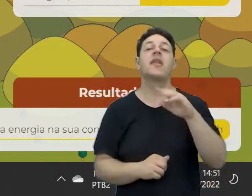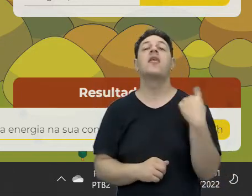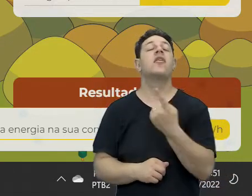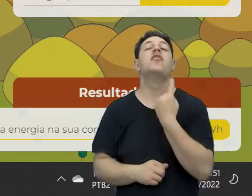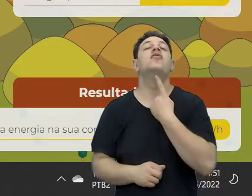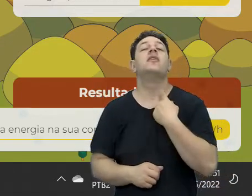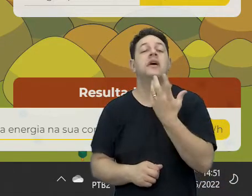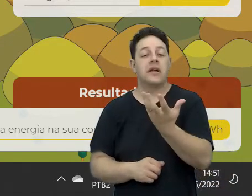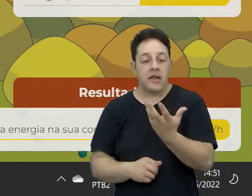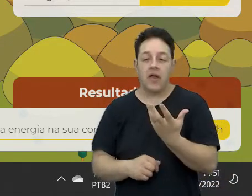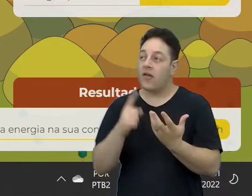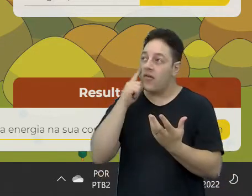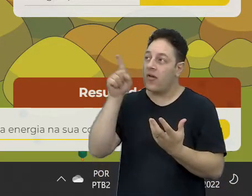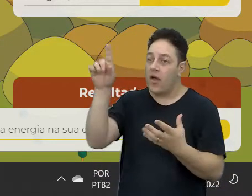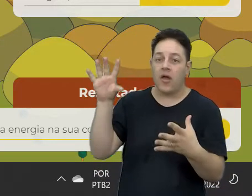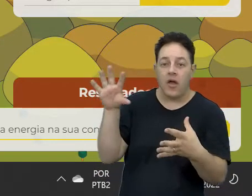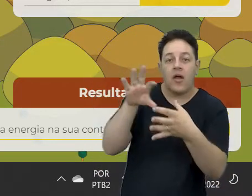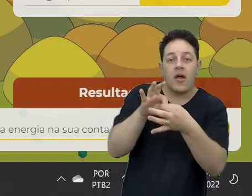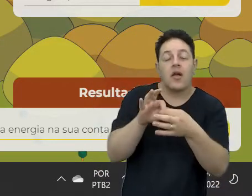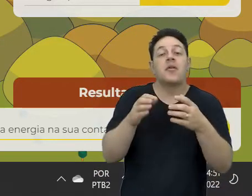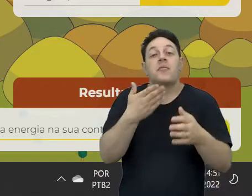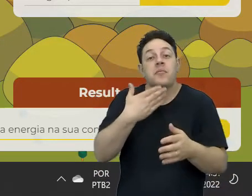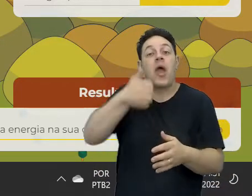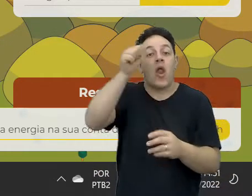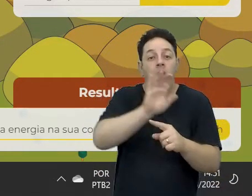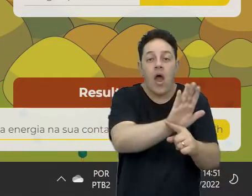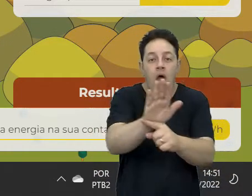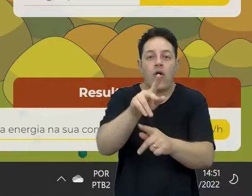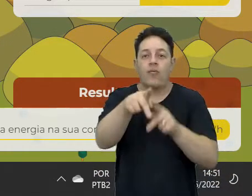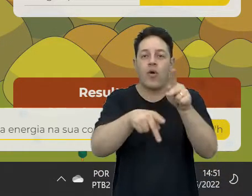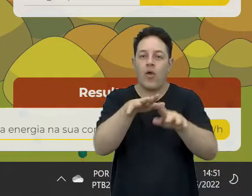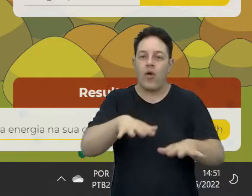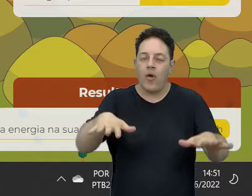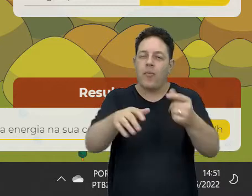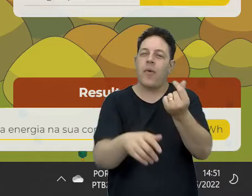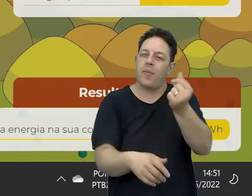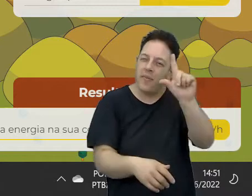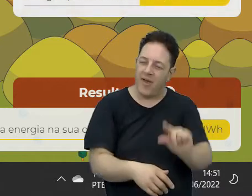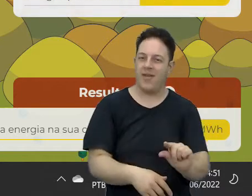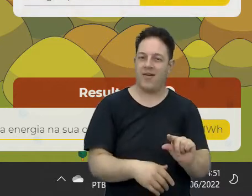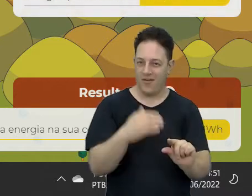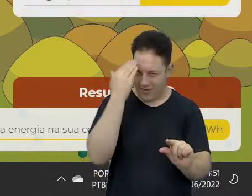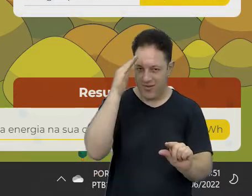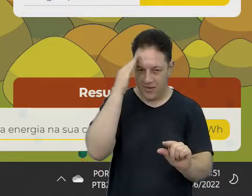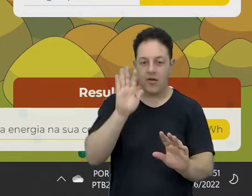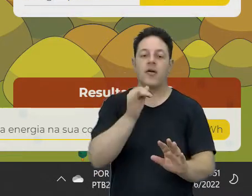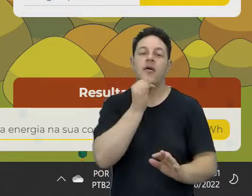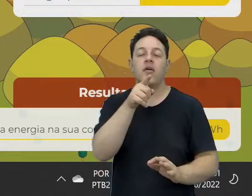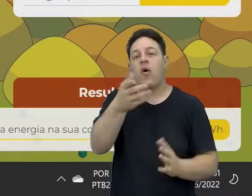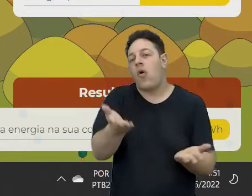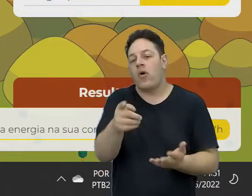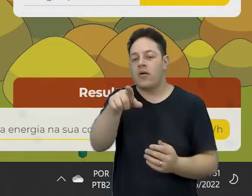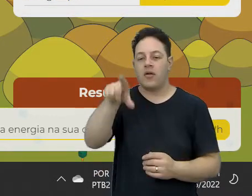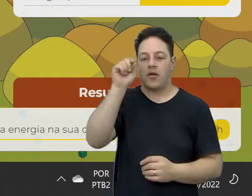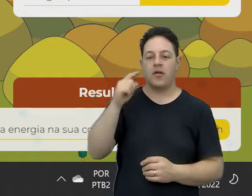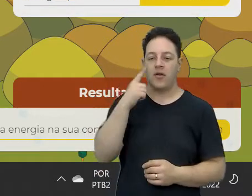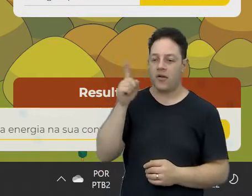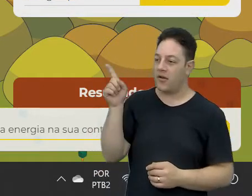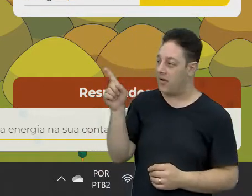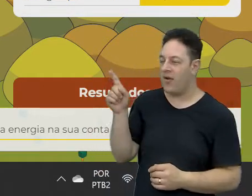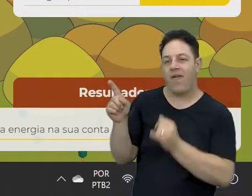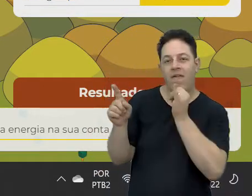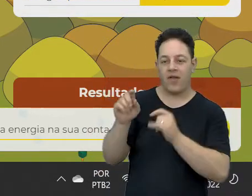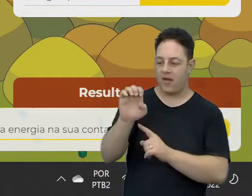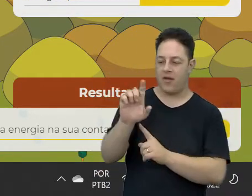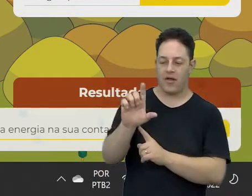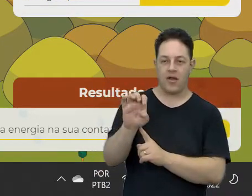combinar essas fontes de maneira que fique mais barato que a Eletropaulo. Ó, vai ali onde você pode escolher Eletropaulo. Olha lá, a professora escolheu já Eletropaulo.